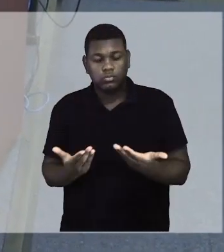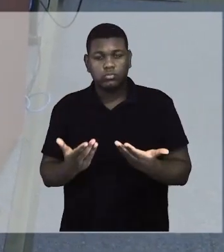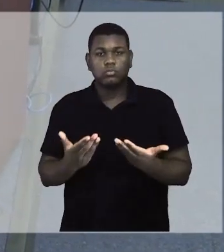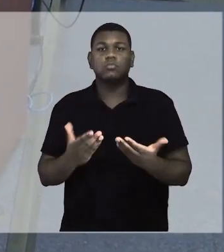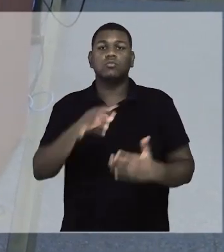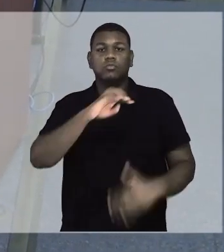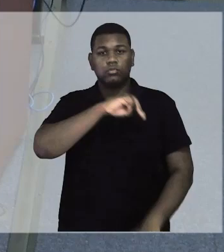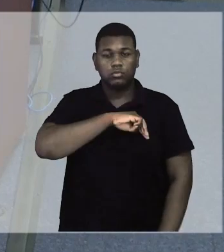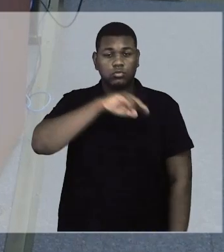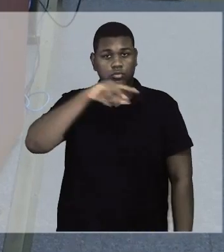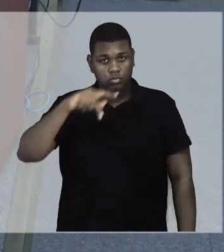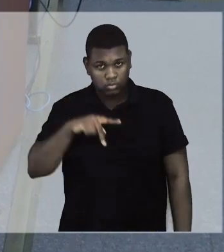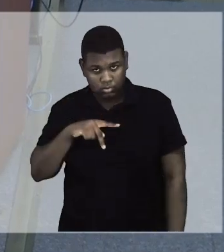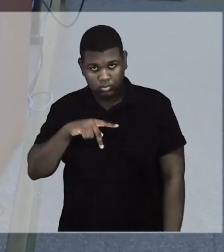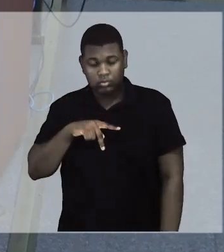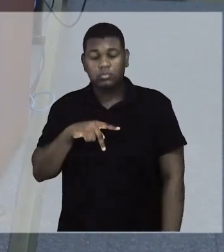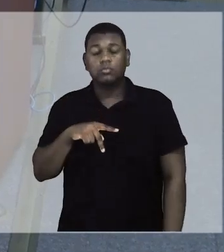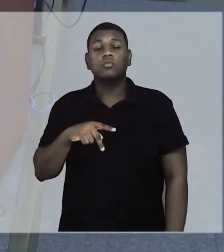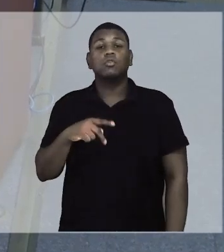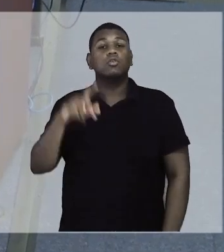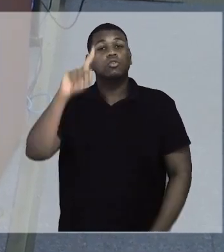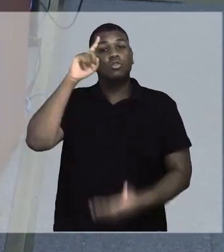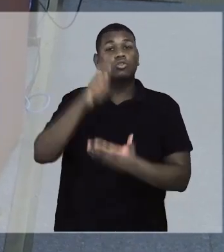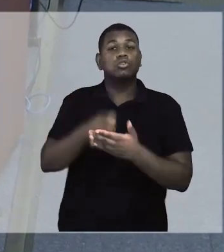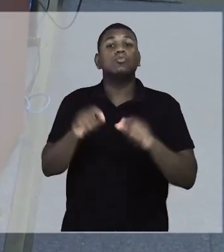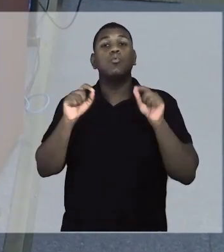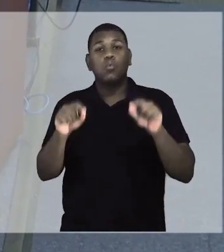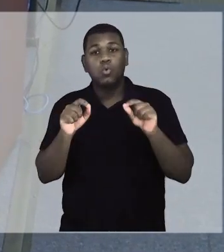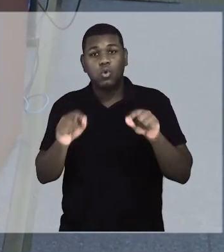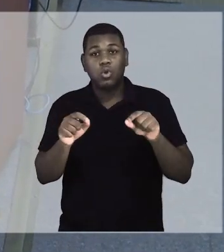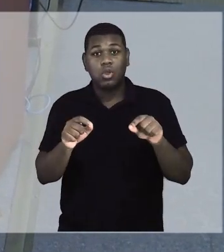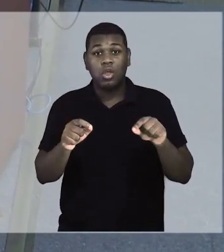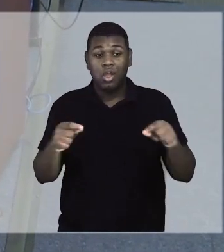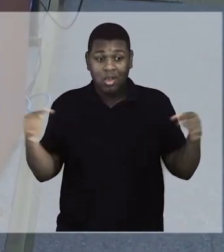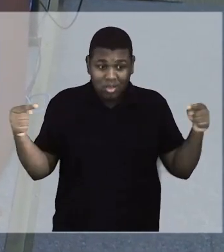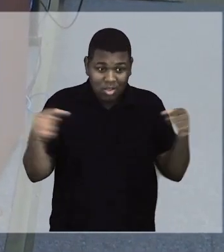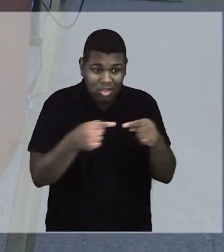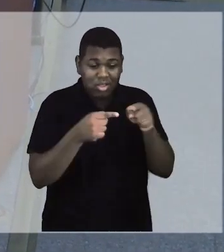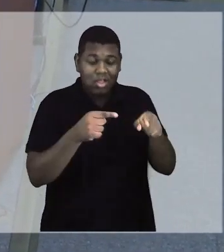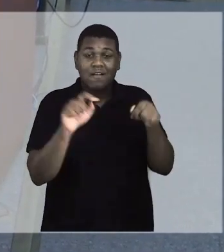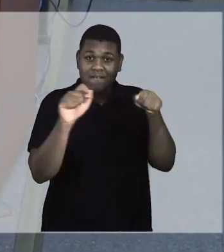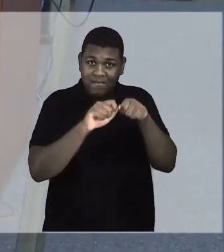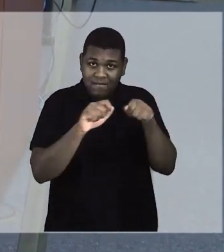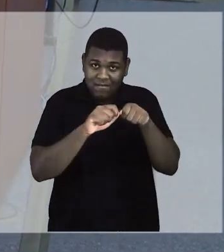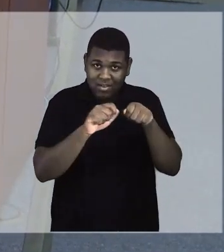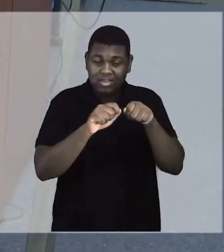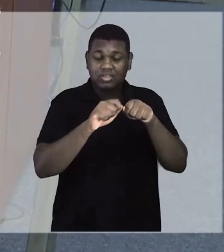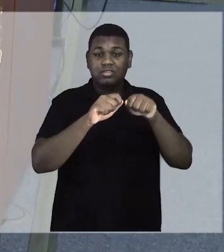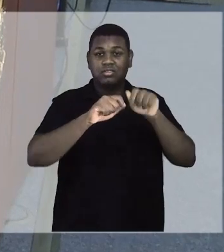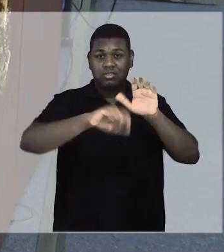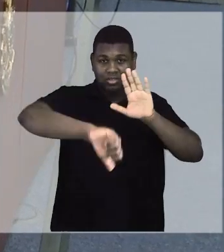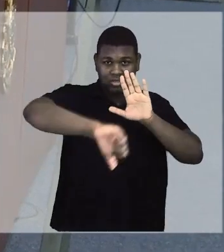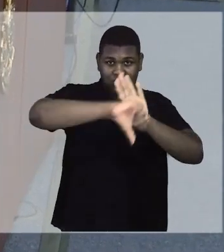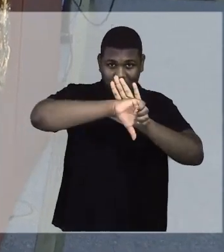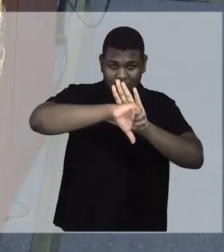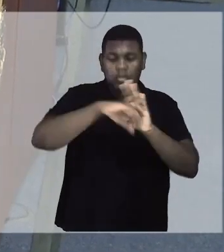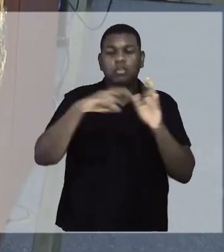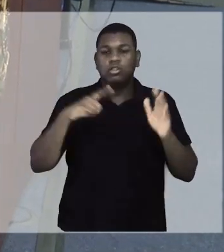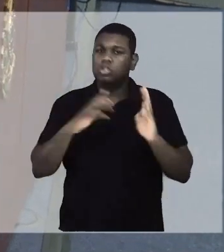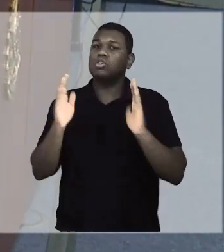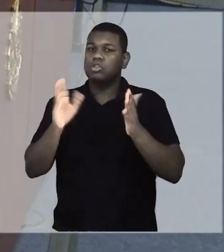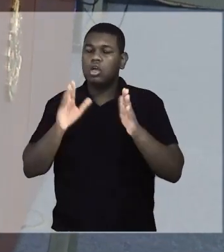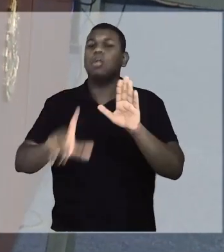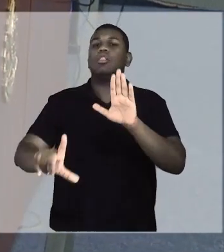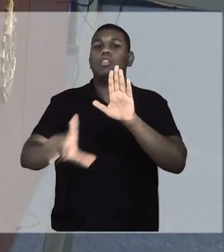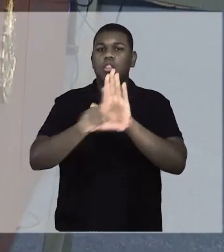Dessa maneira, para o Ministério Público, quando da consumação do crime, já estava